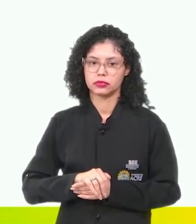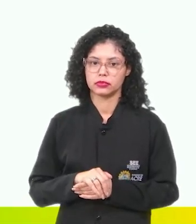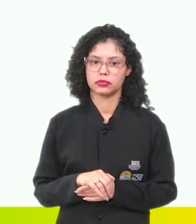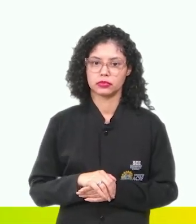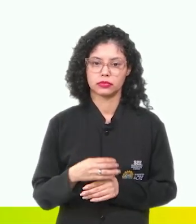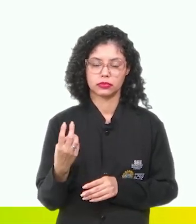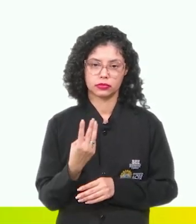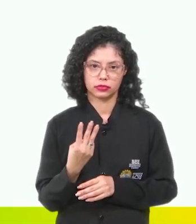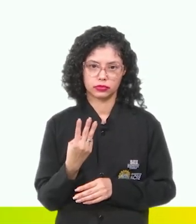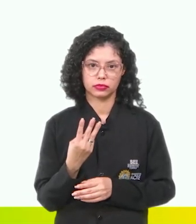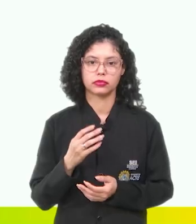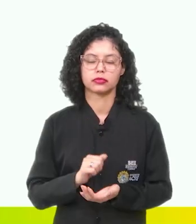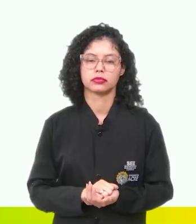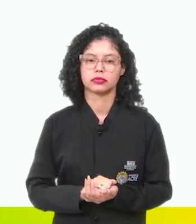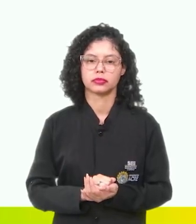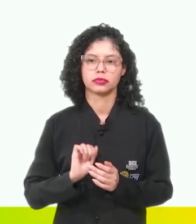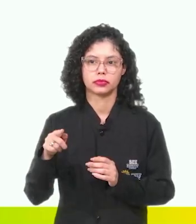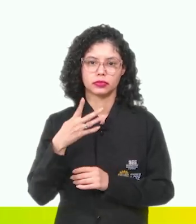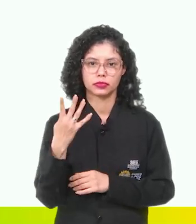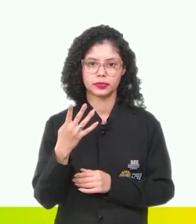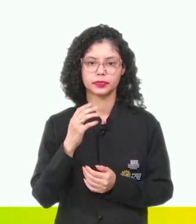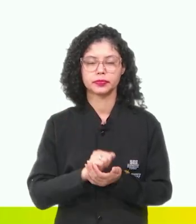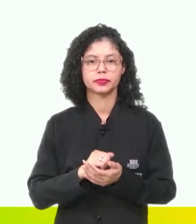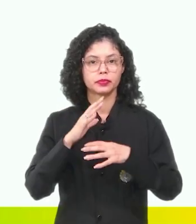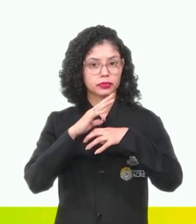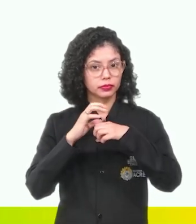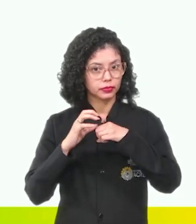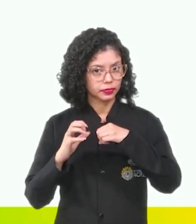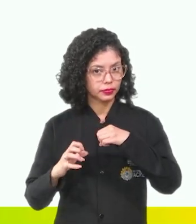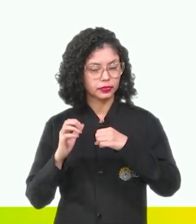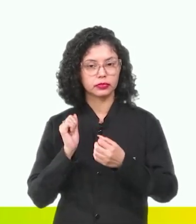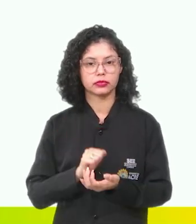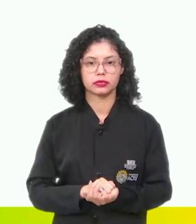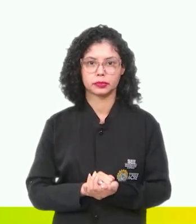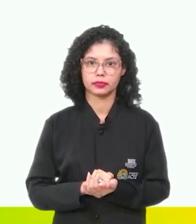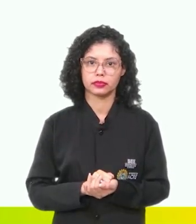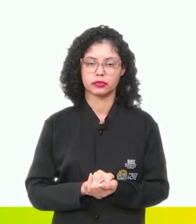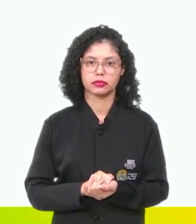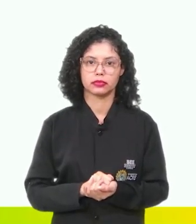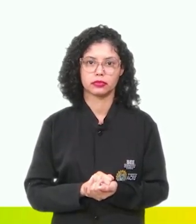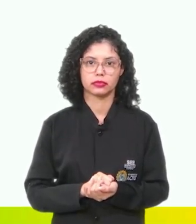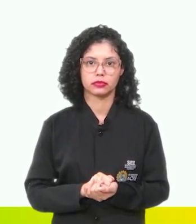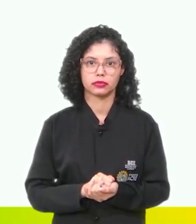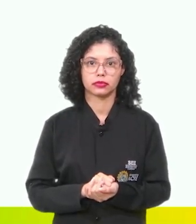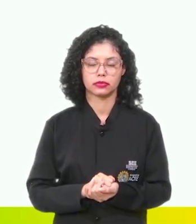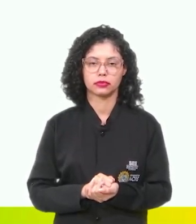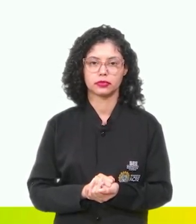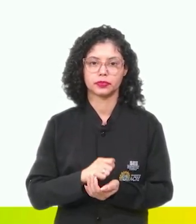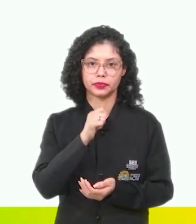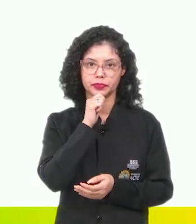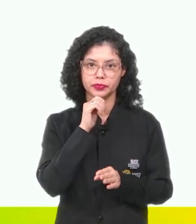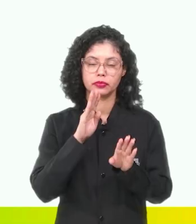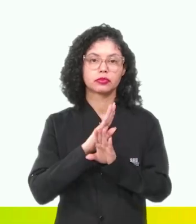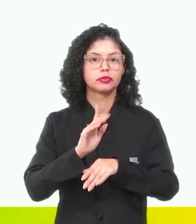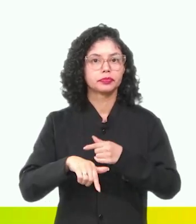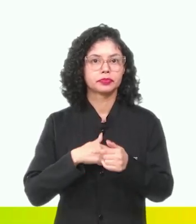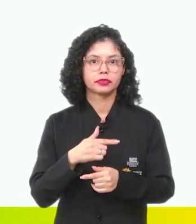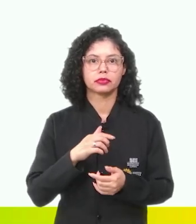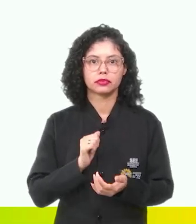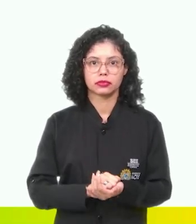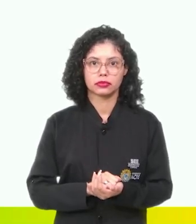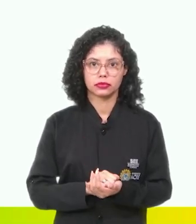né? E quantas rugosas? 1. Pronto, é isso aqui. Aí aqui você vai começar a trabalhar aqui.